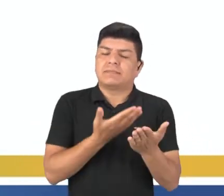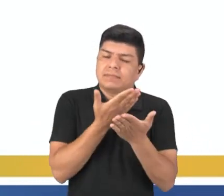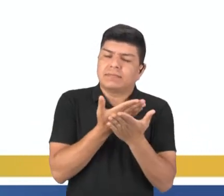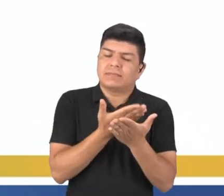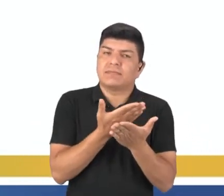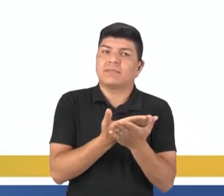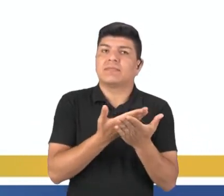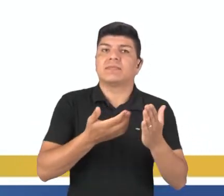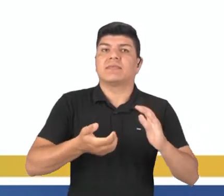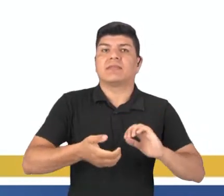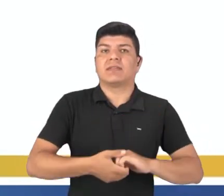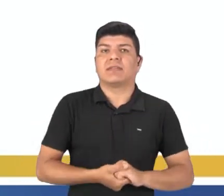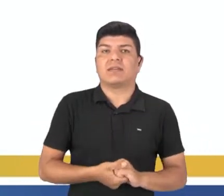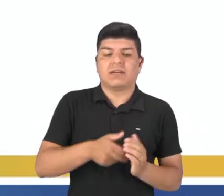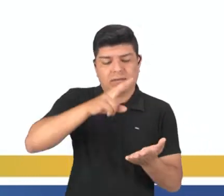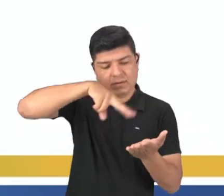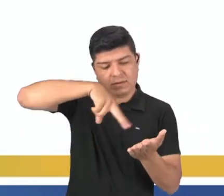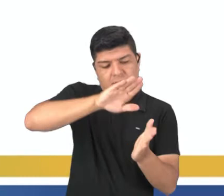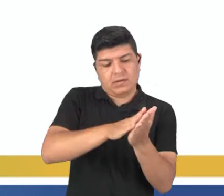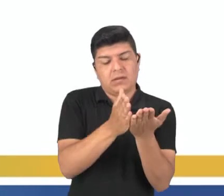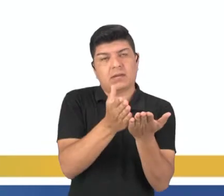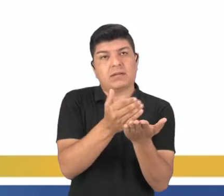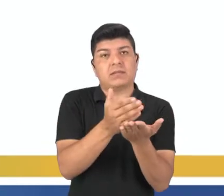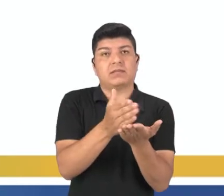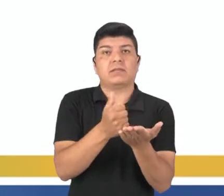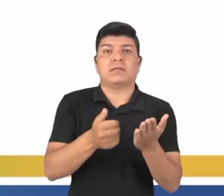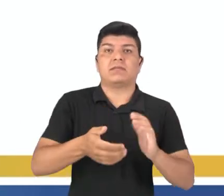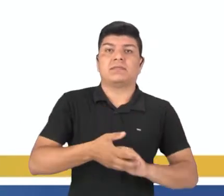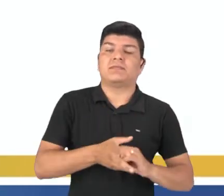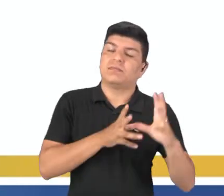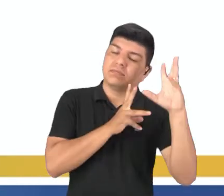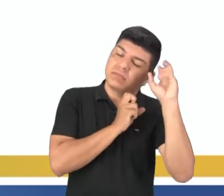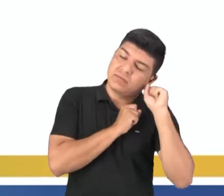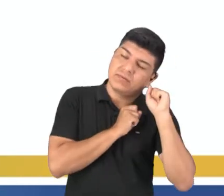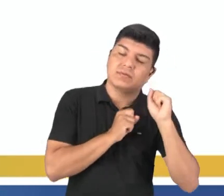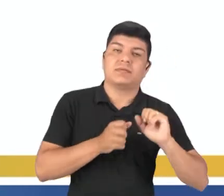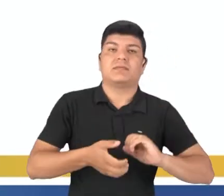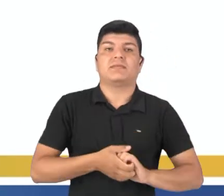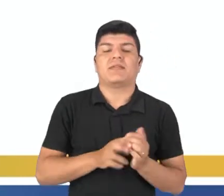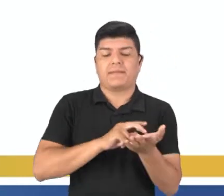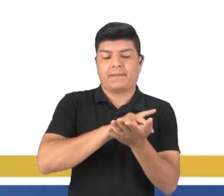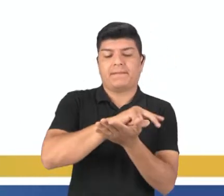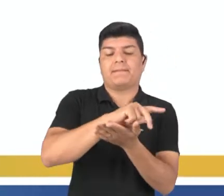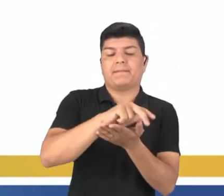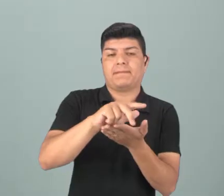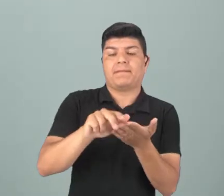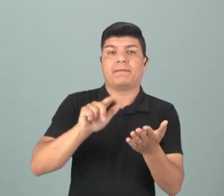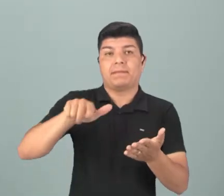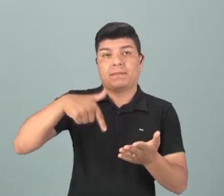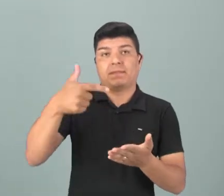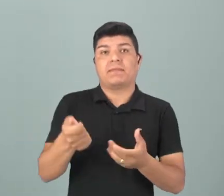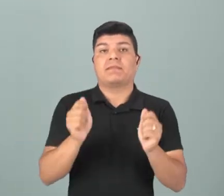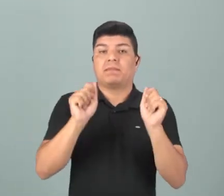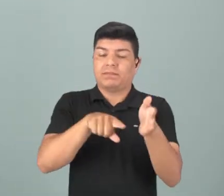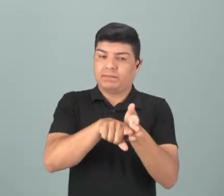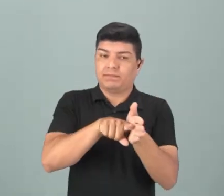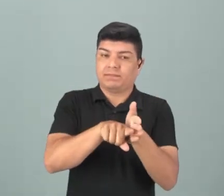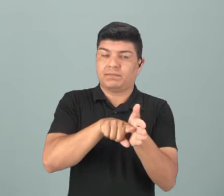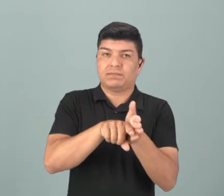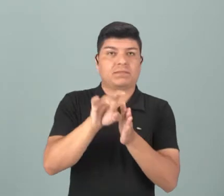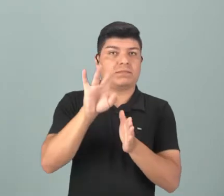Estudar widbook ler um livro slips dormir temos Claro vários outros depois vocês podem fazer